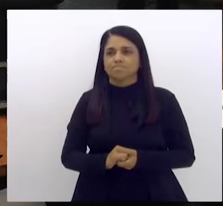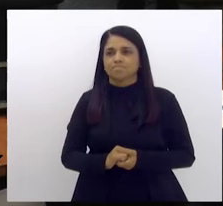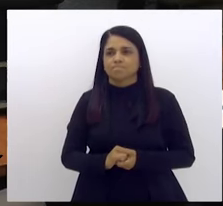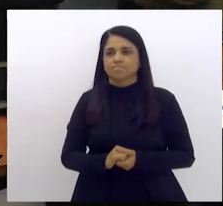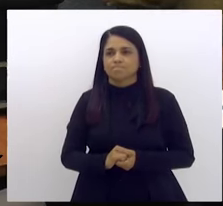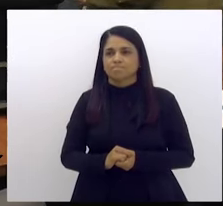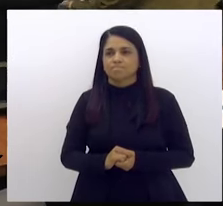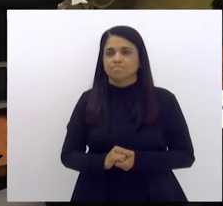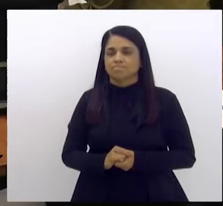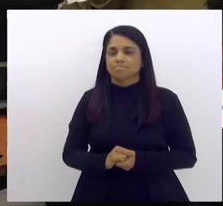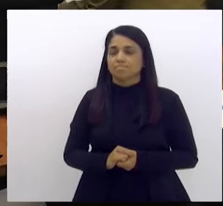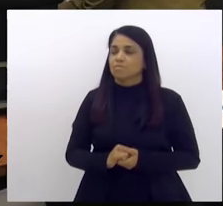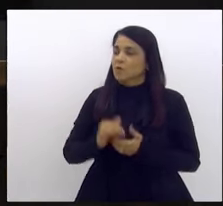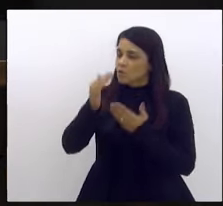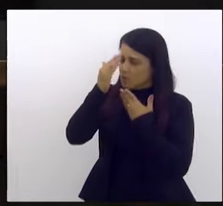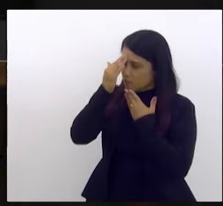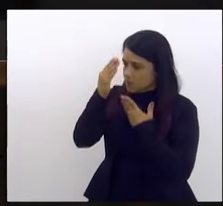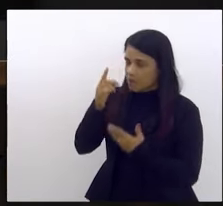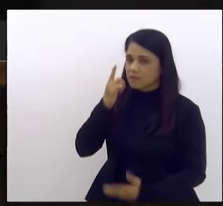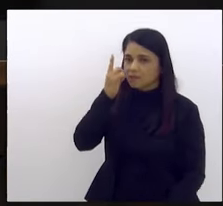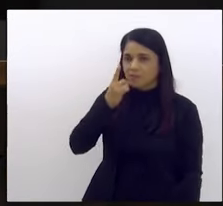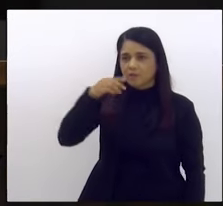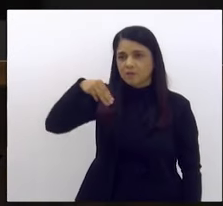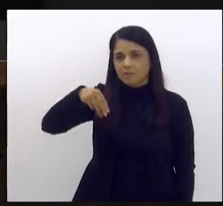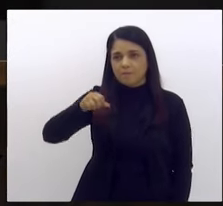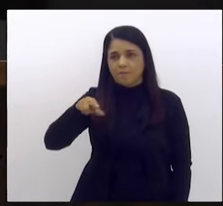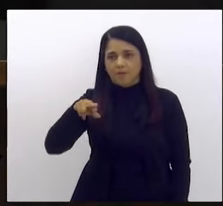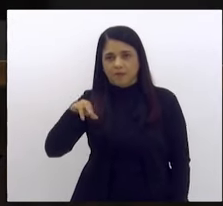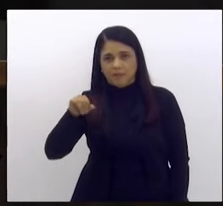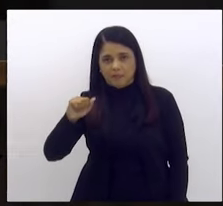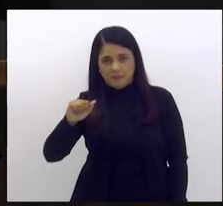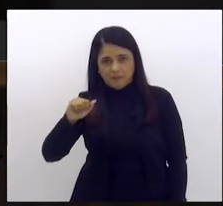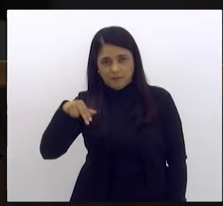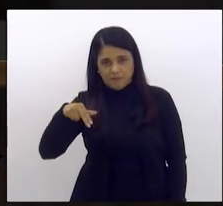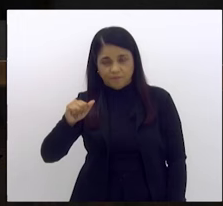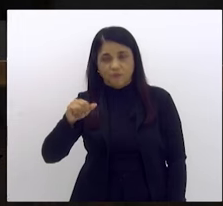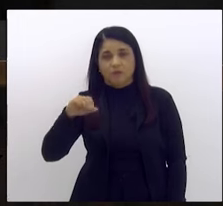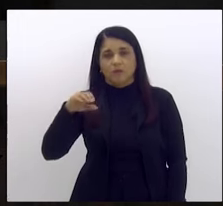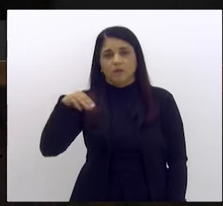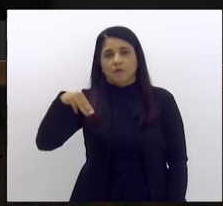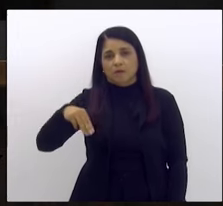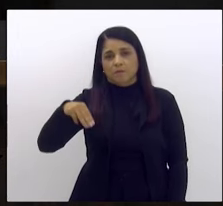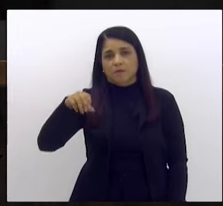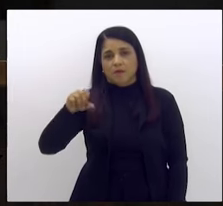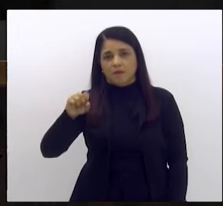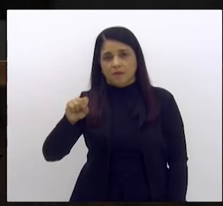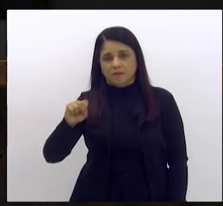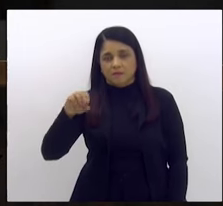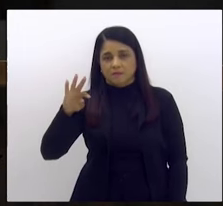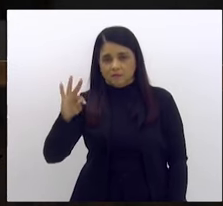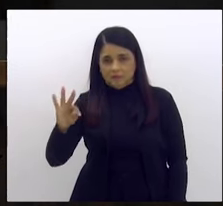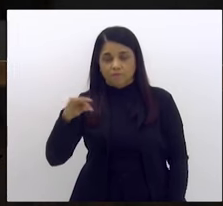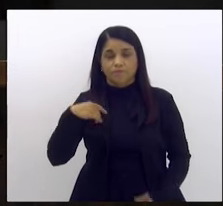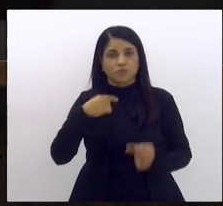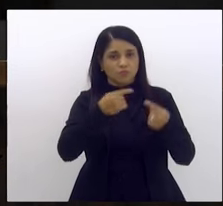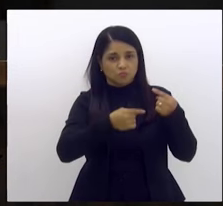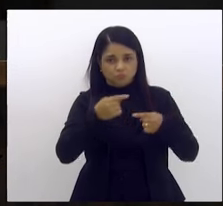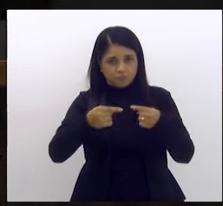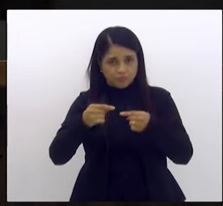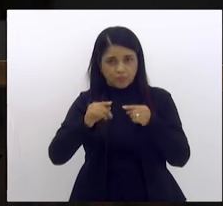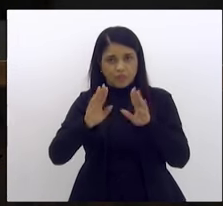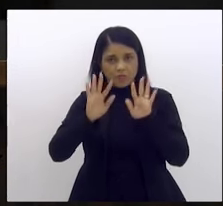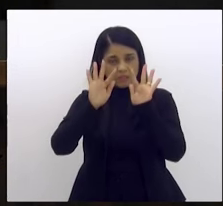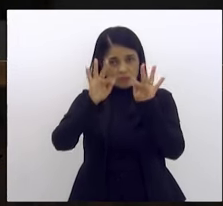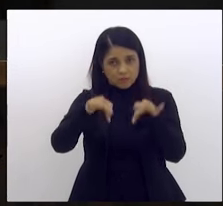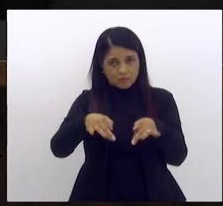Obrigada, nossa nobre deputada Marina, do MST. Não havendo mais quem queira discutir,